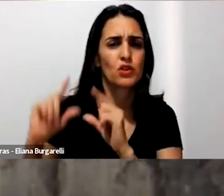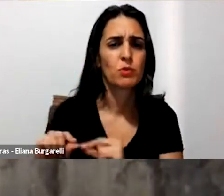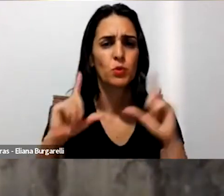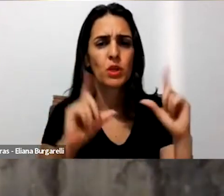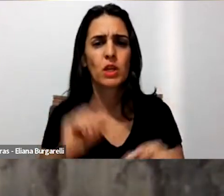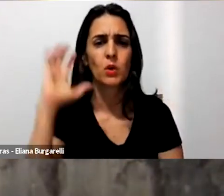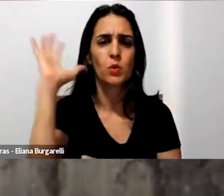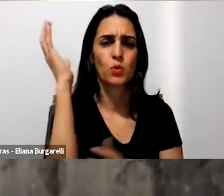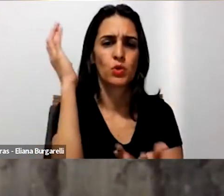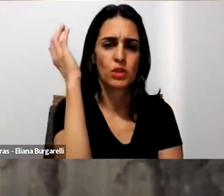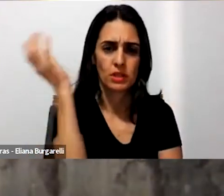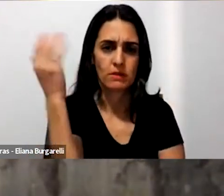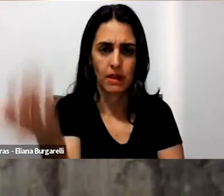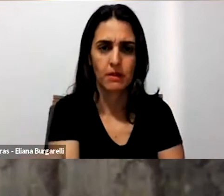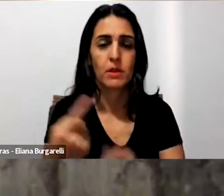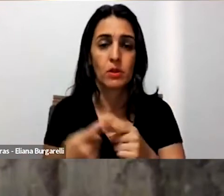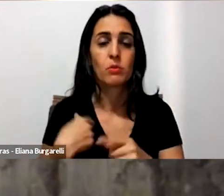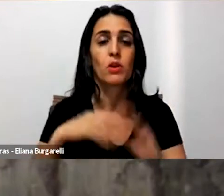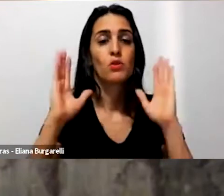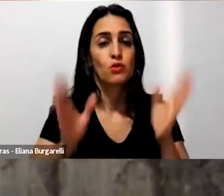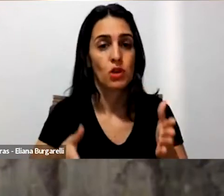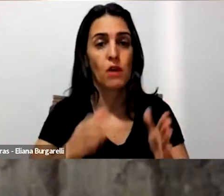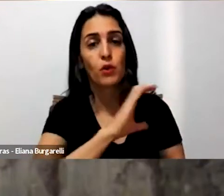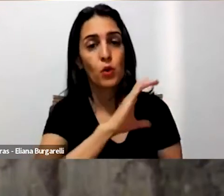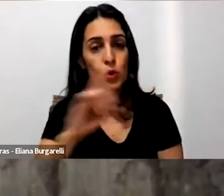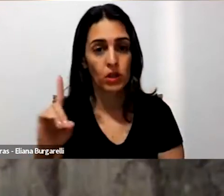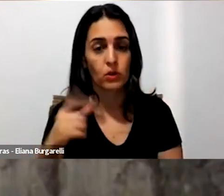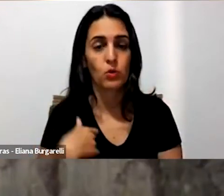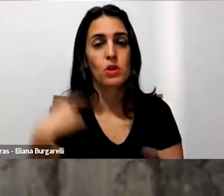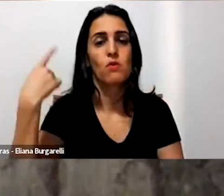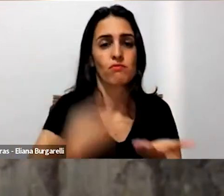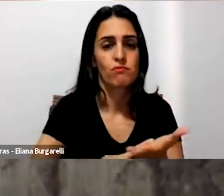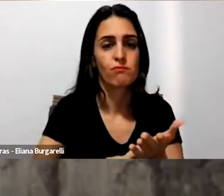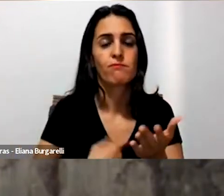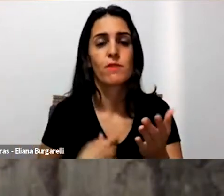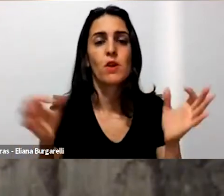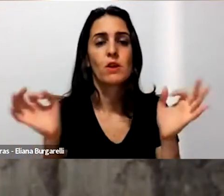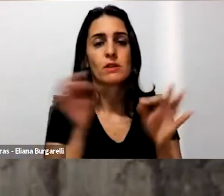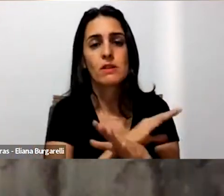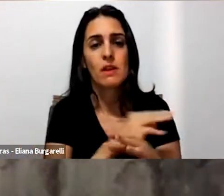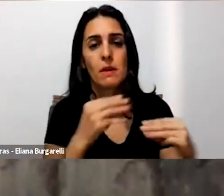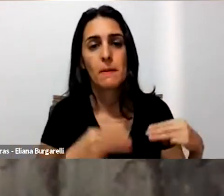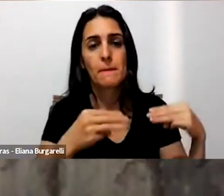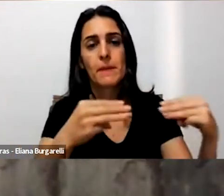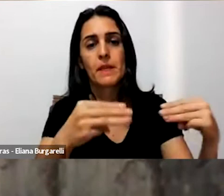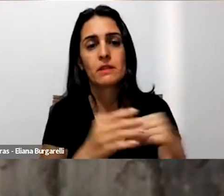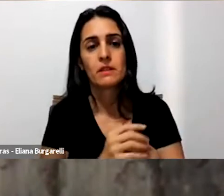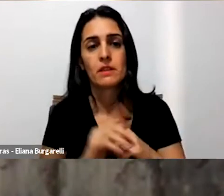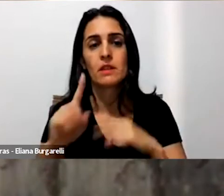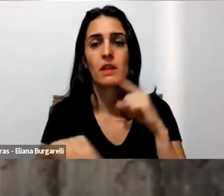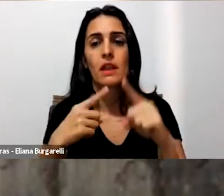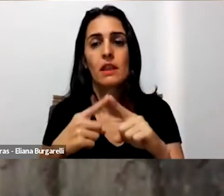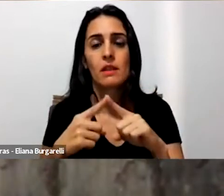muita tranquilidade, porque eu fui coordenadora do PPG-7. Então, eu negociei o PPG-7, eu encerrei com o ministro do PPG-7. Mas depois do